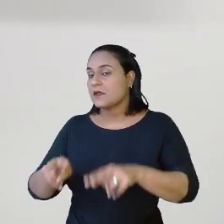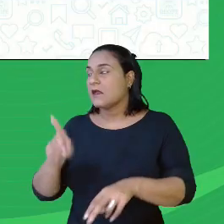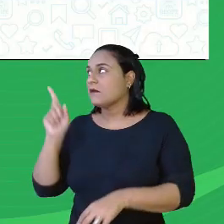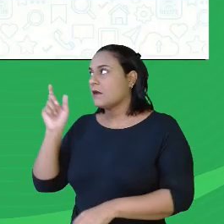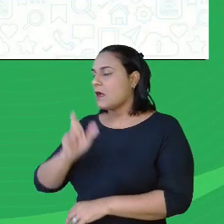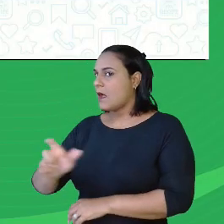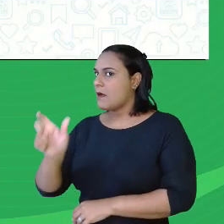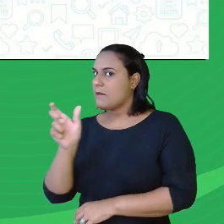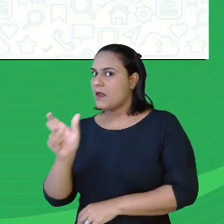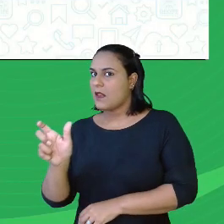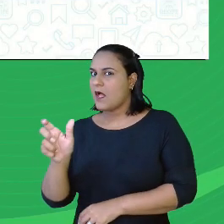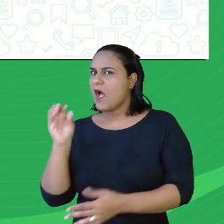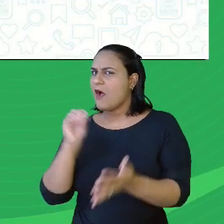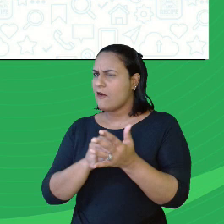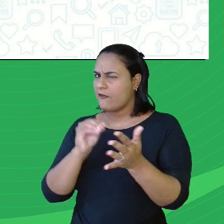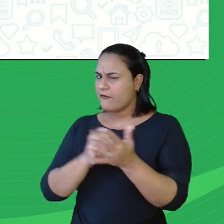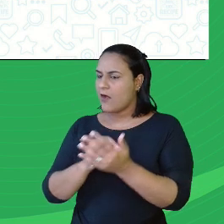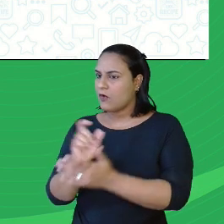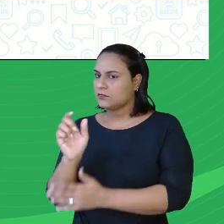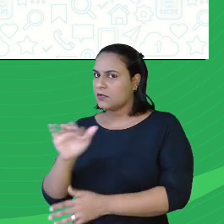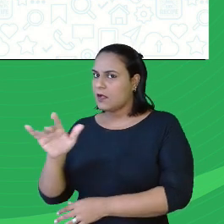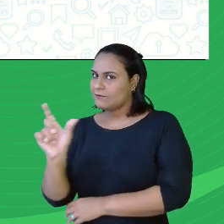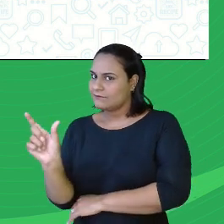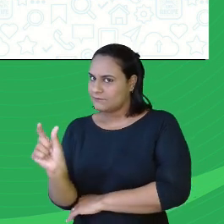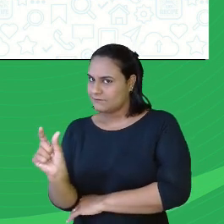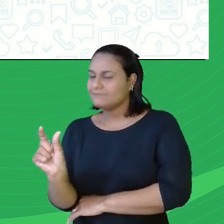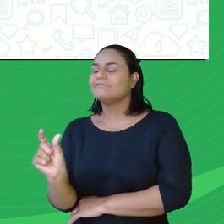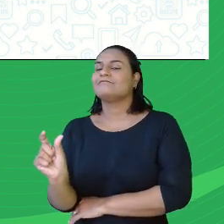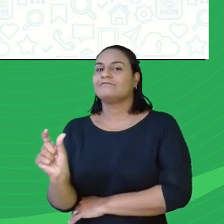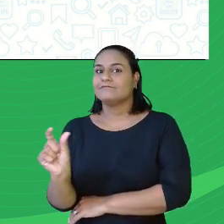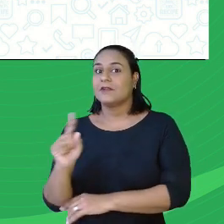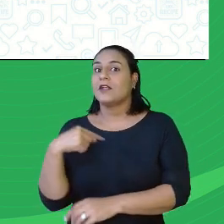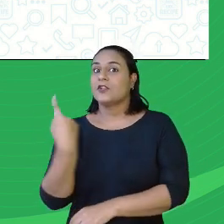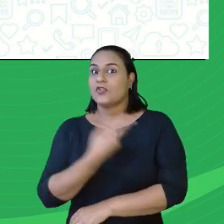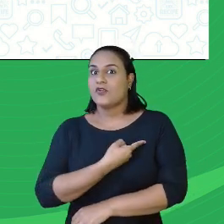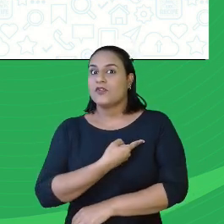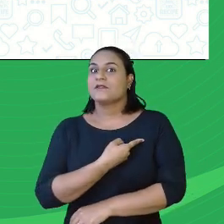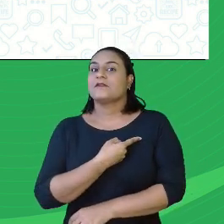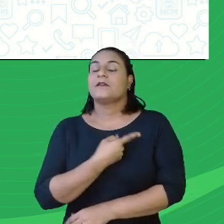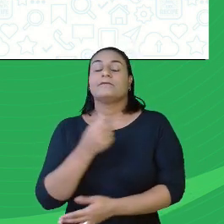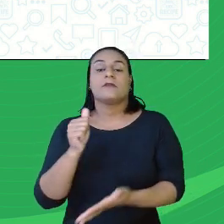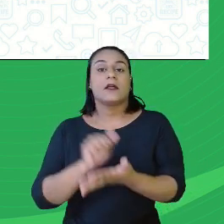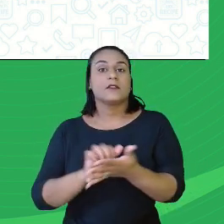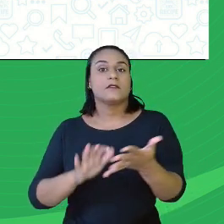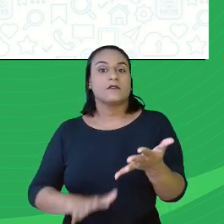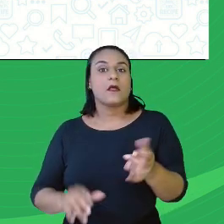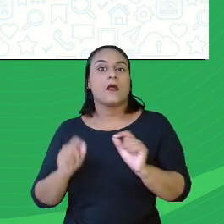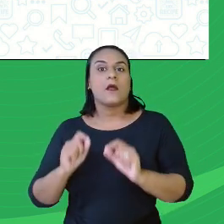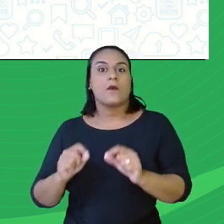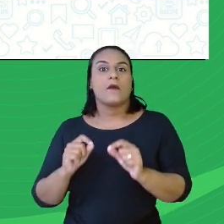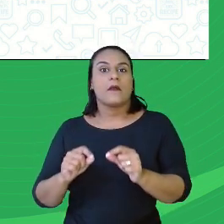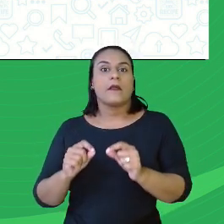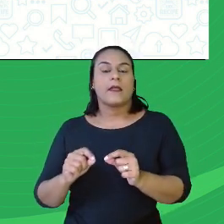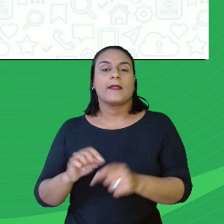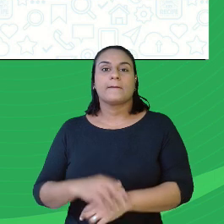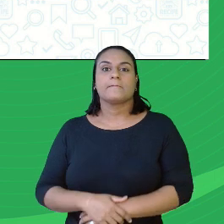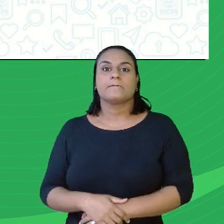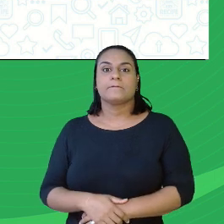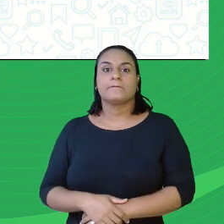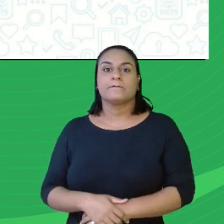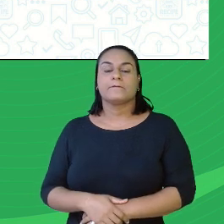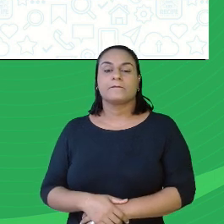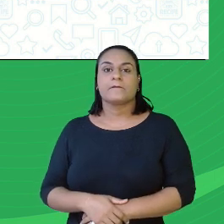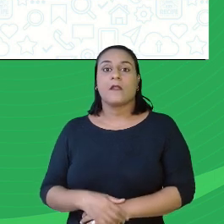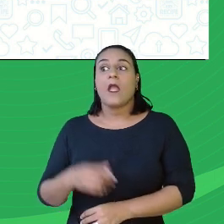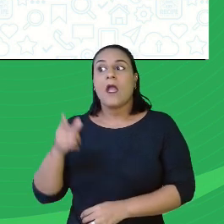incompletas, como eu falei para vocês. Então, a nossa atividade, a nossa tarefa é completar esta